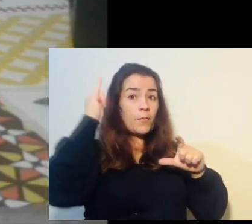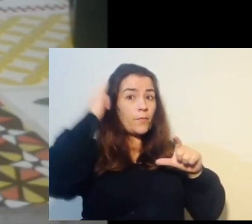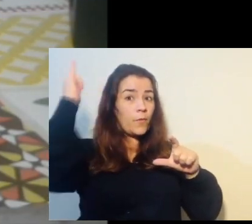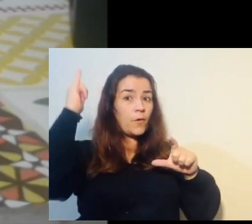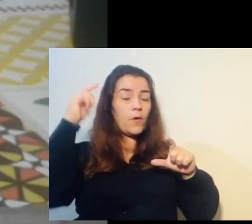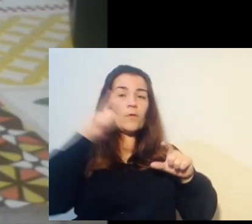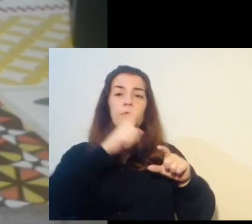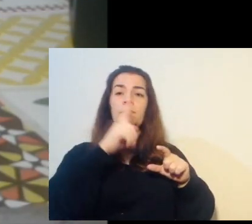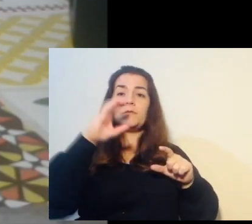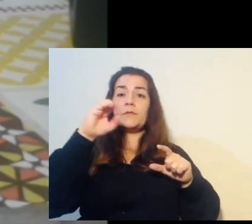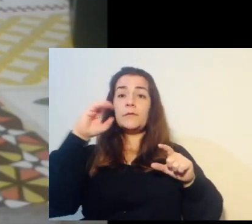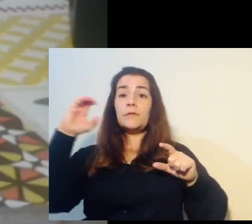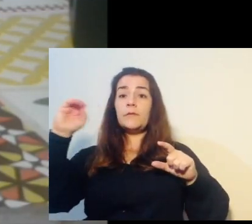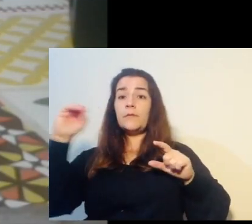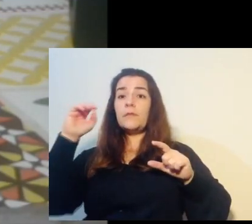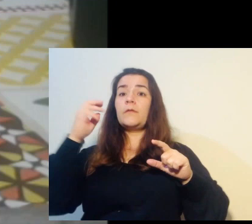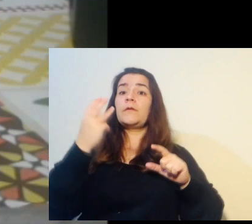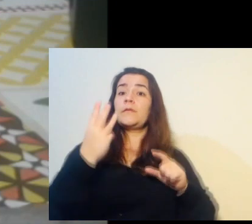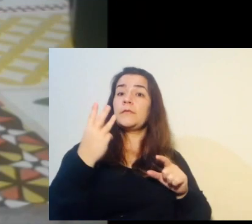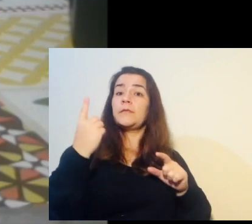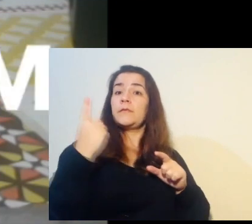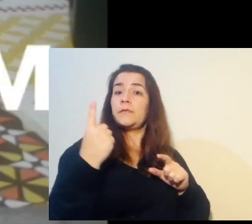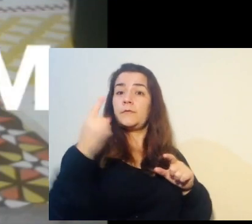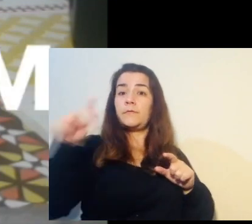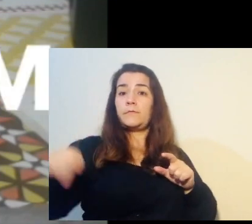a gente sabe que o 100% é